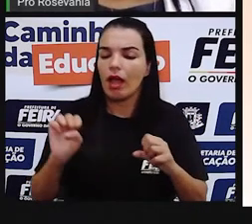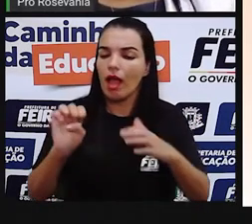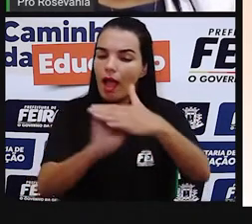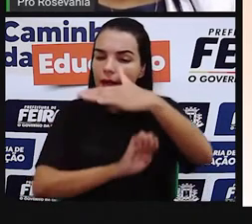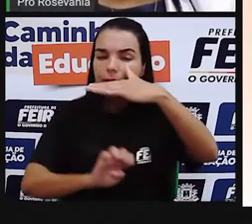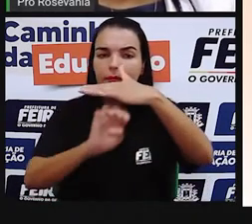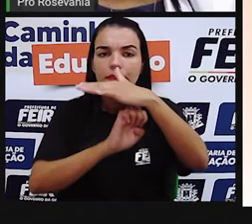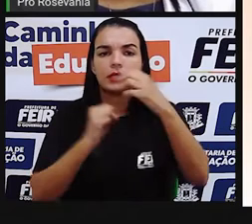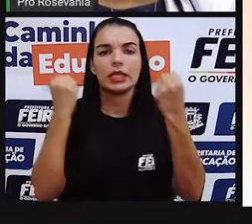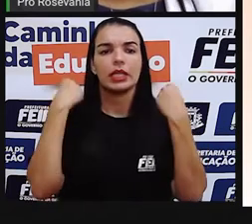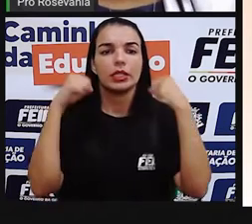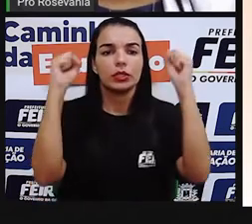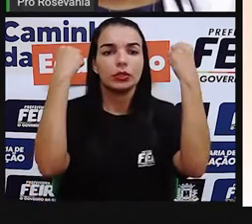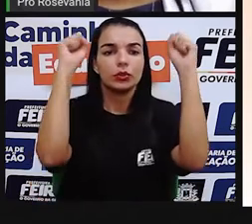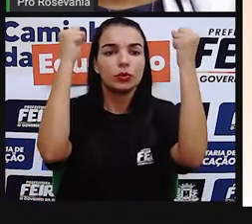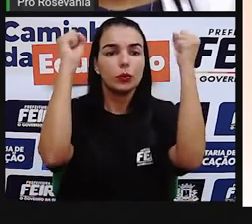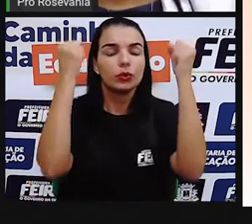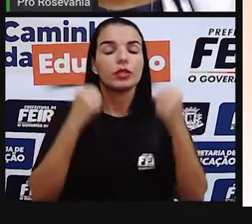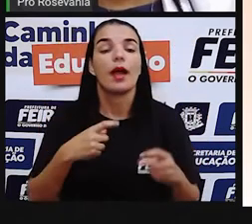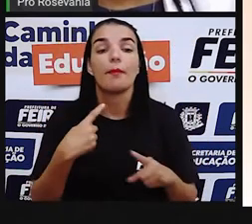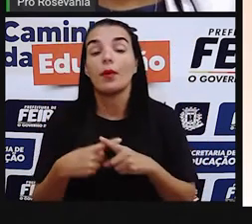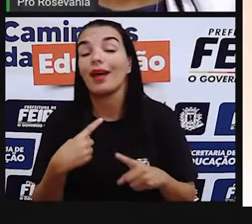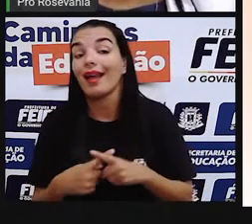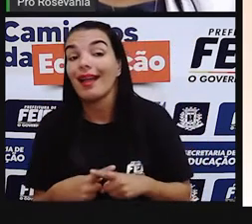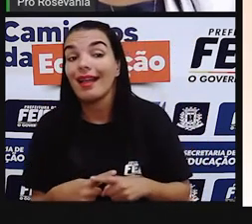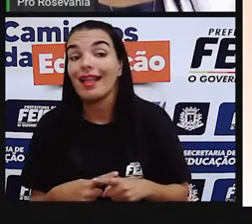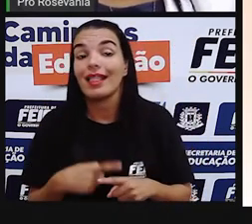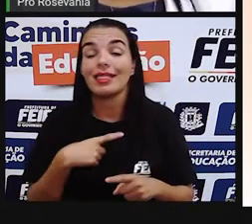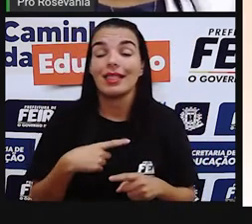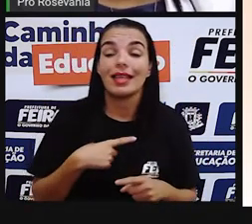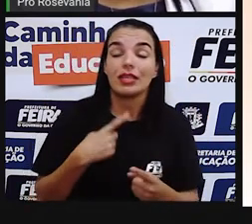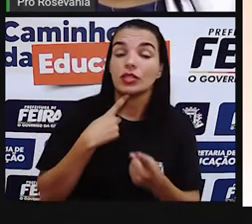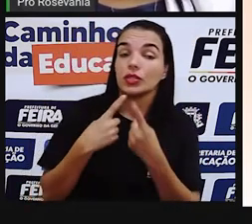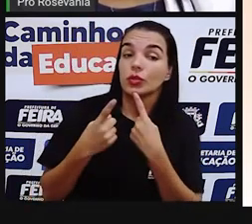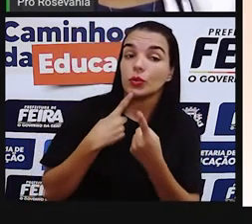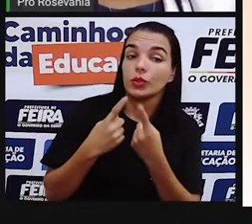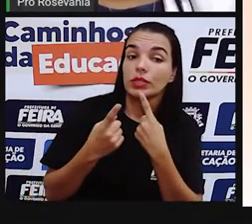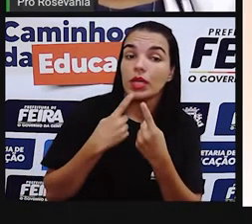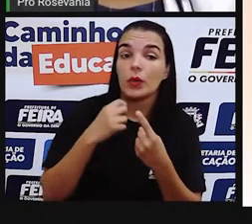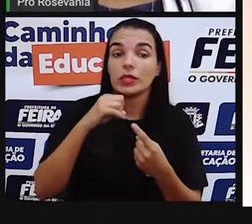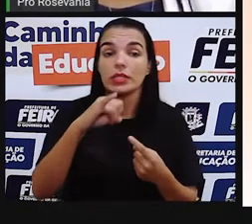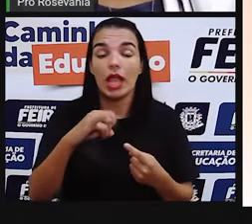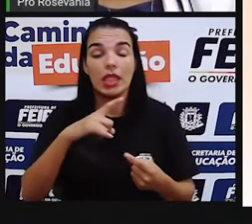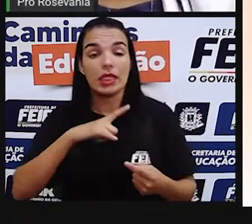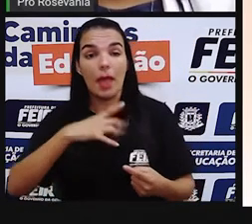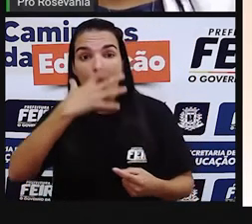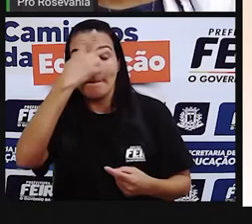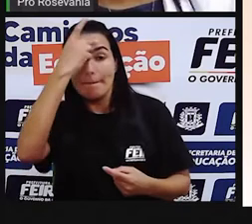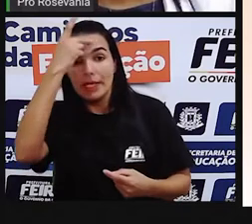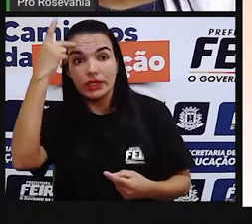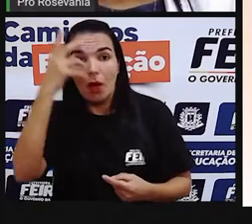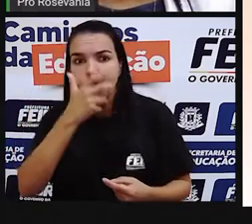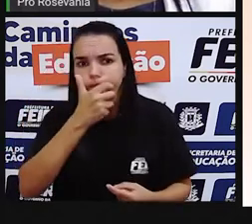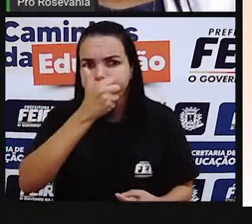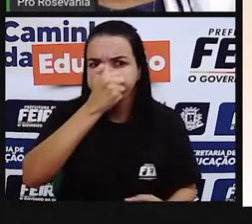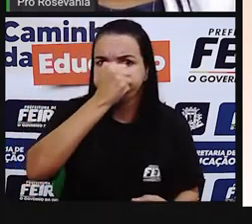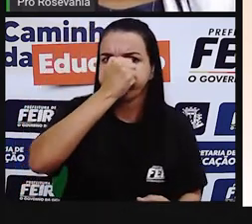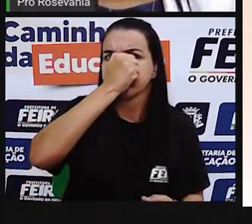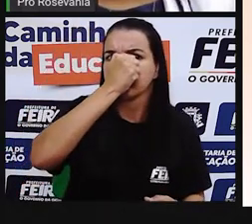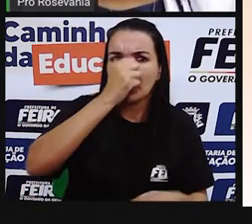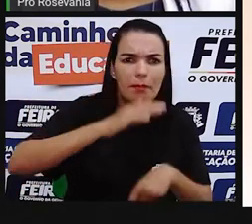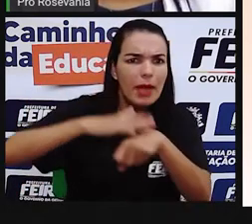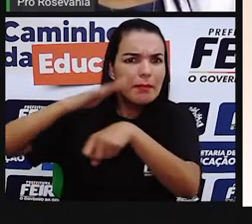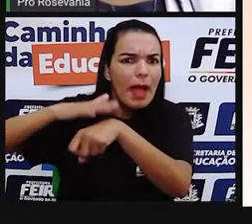gente tem. E aí vai tendo sempre essa discussão, e fica muito, né, a cargo do local onde está. Em alguns